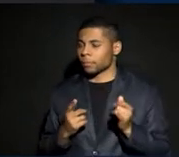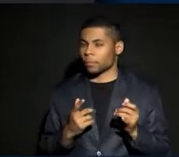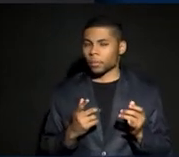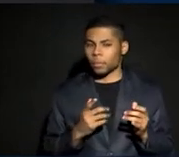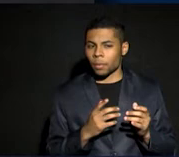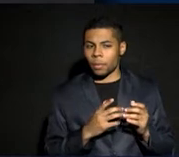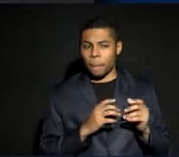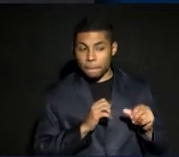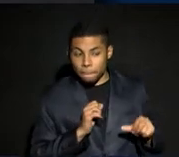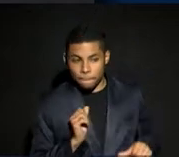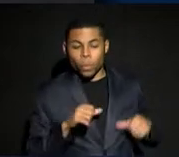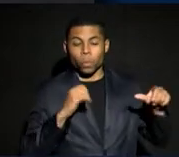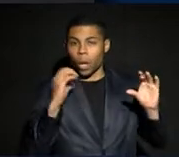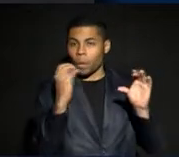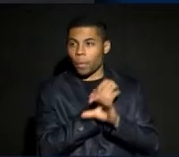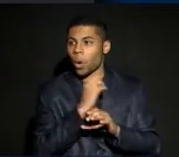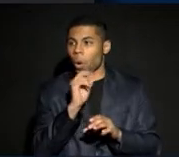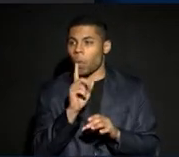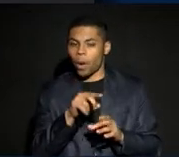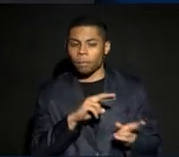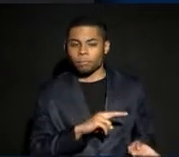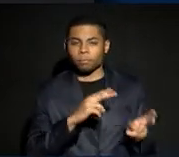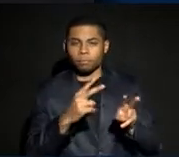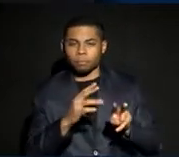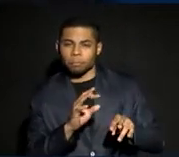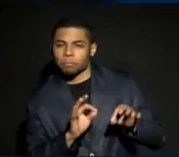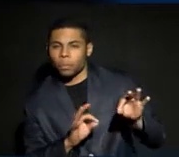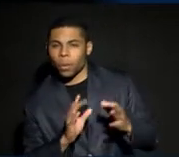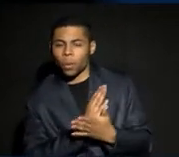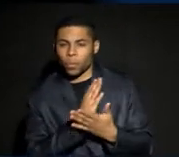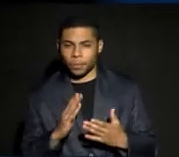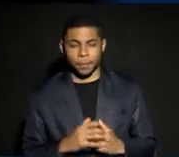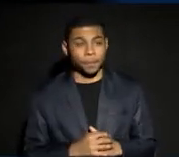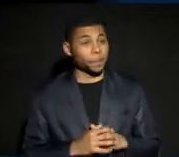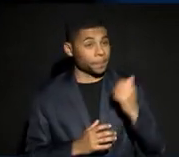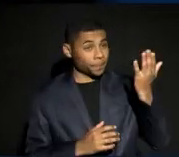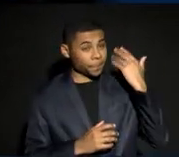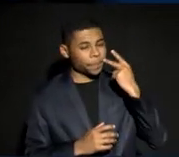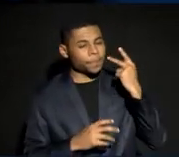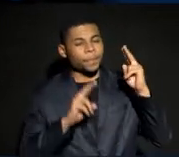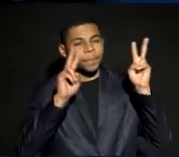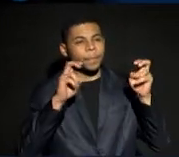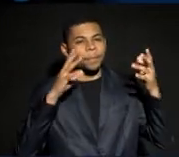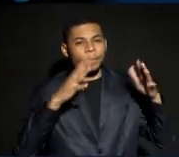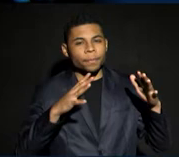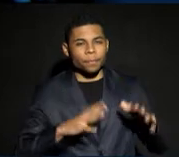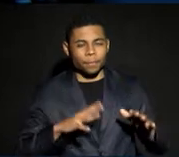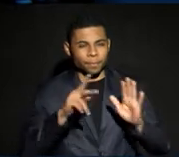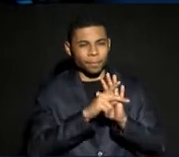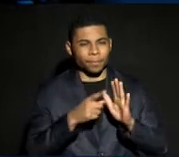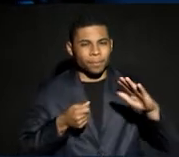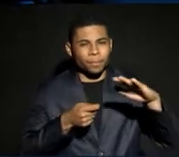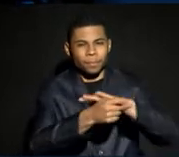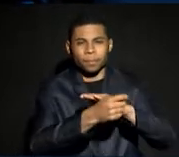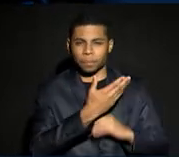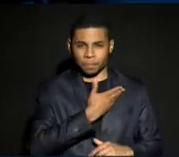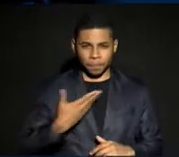transição? Olha, eu falava da degradação da qualidade do investimento público,